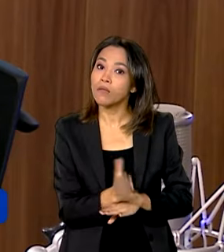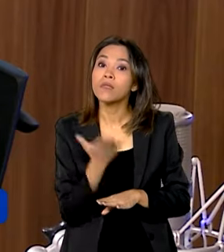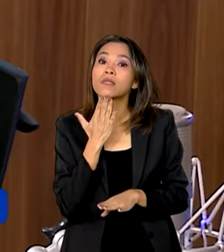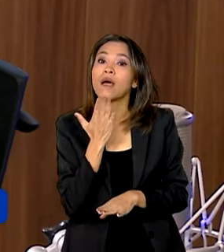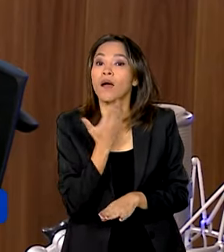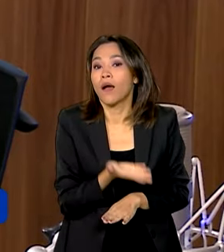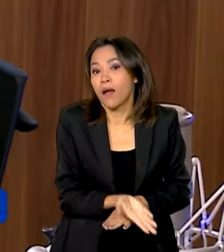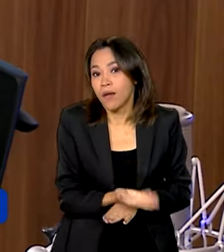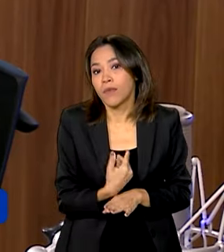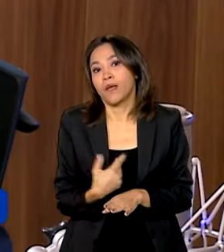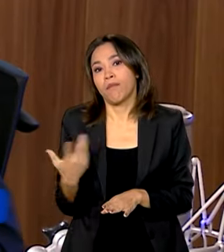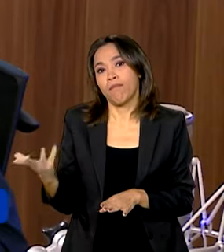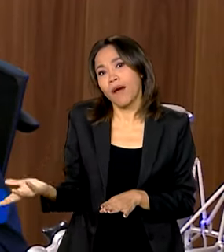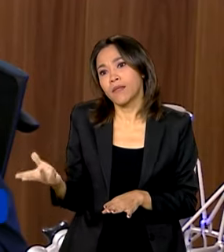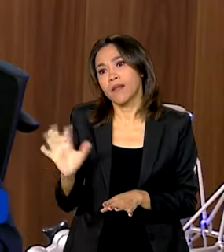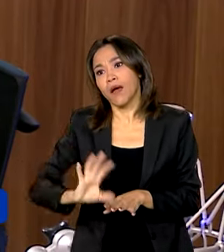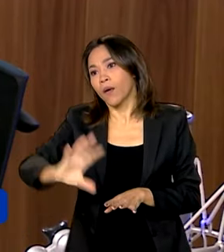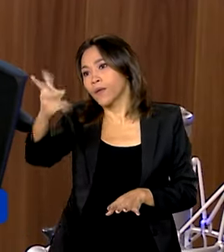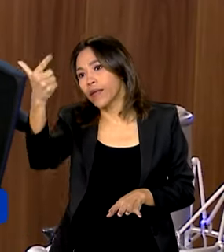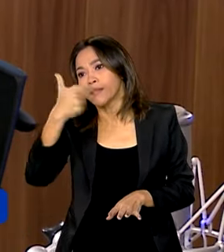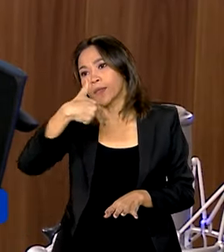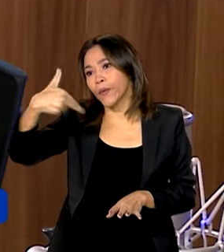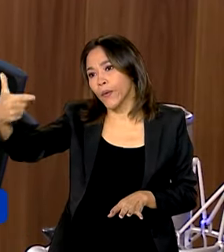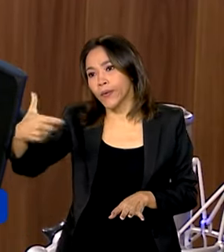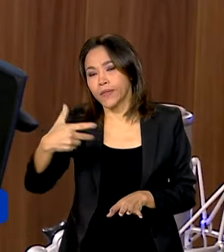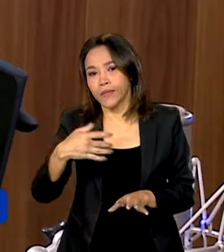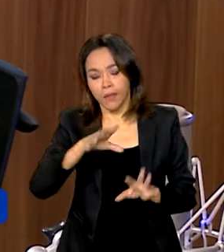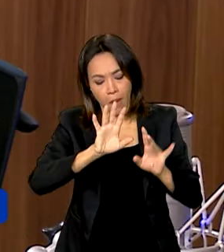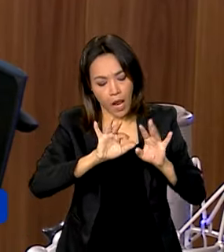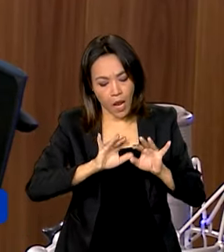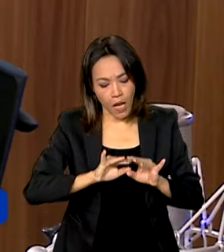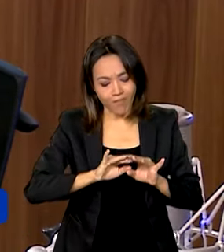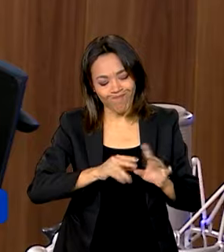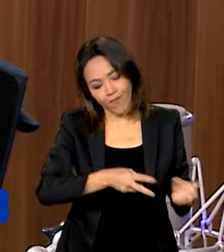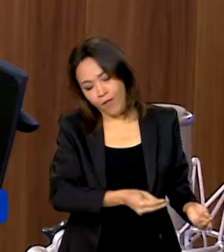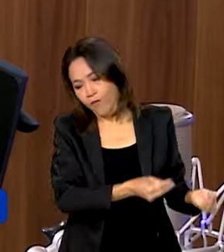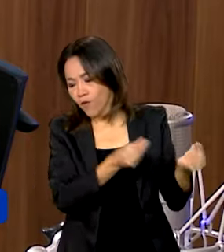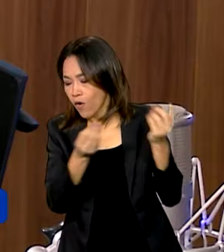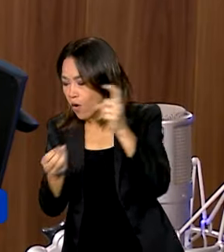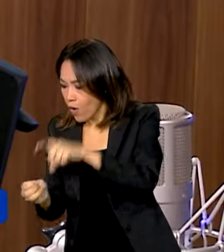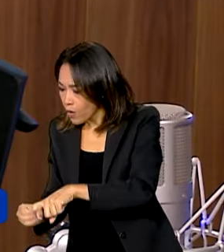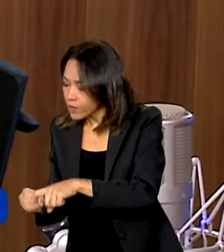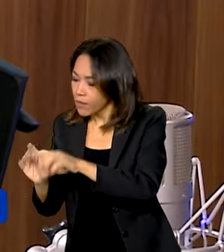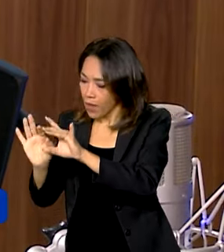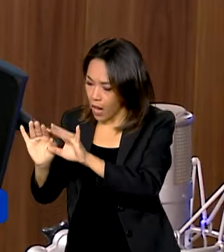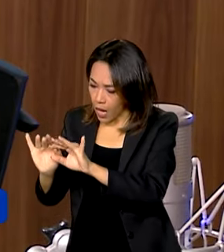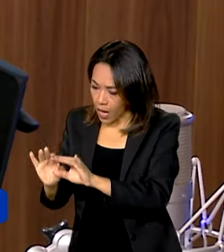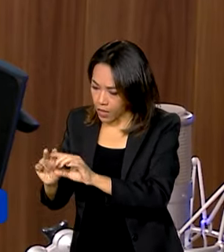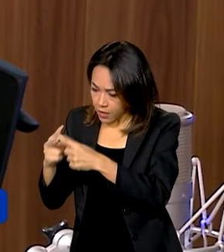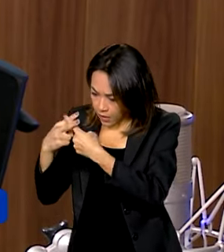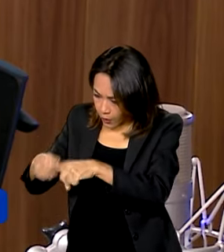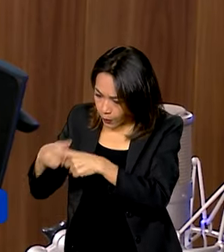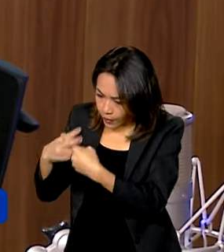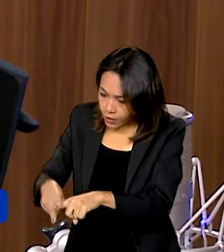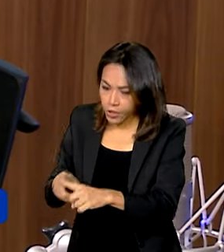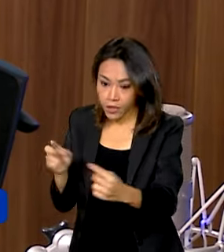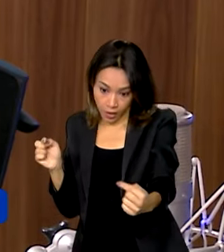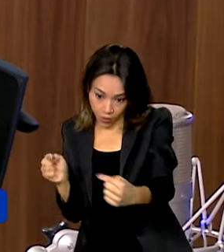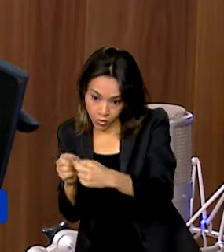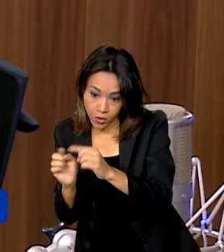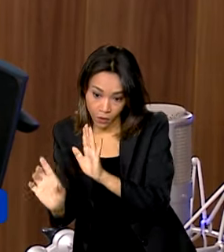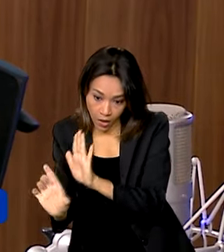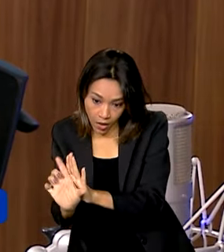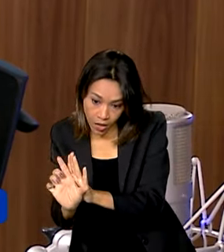diligência vem um plano precisa voltar para corrigir algum dado né tem que est muito de acordo com a lei para que não haja